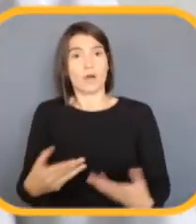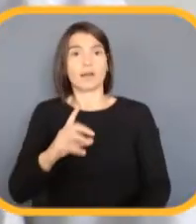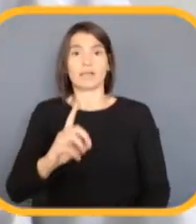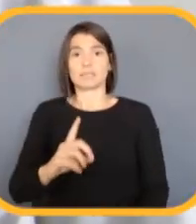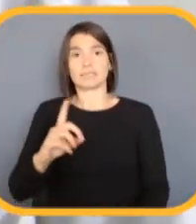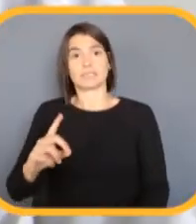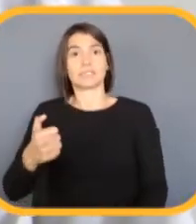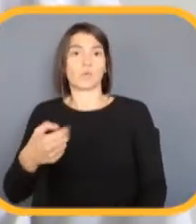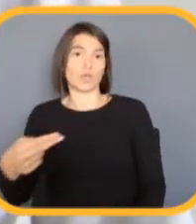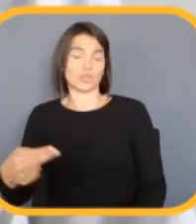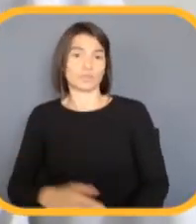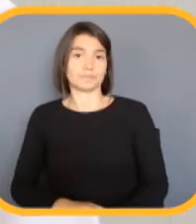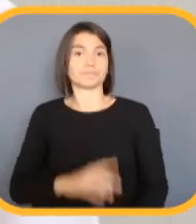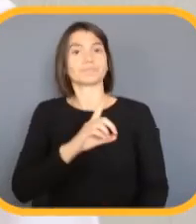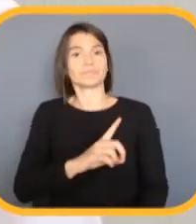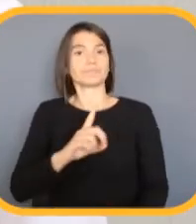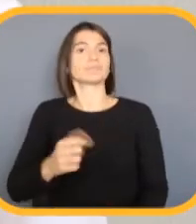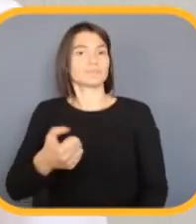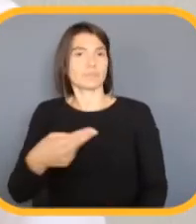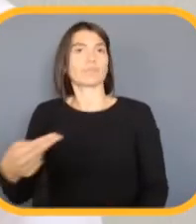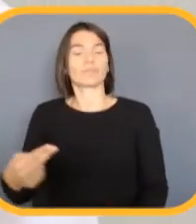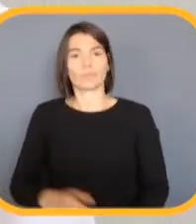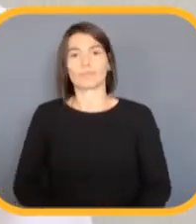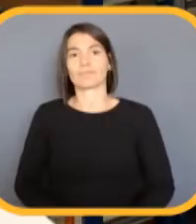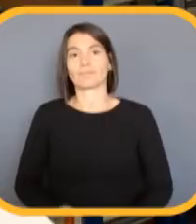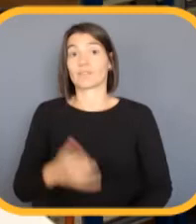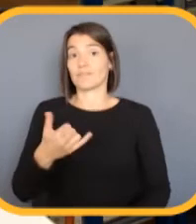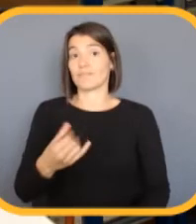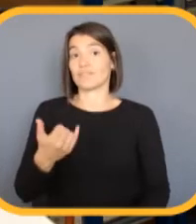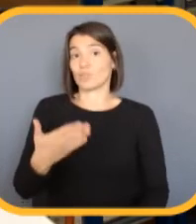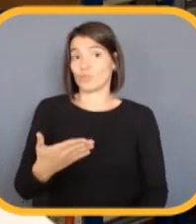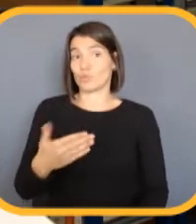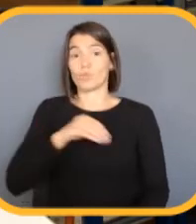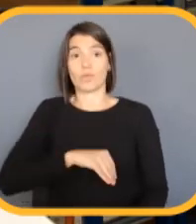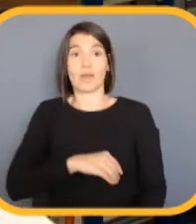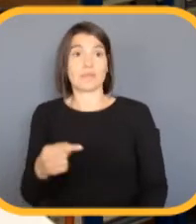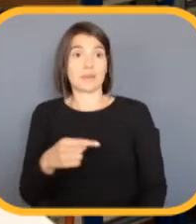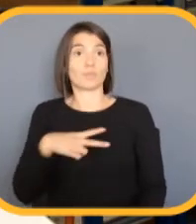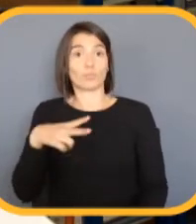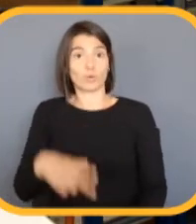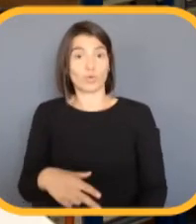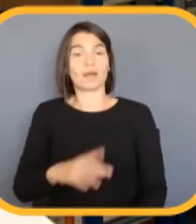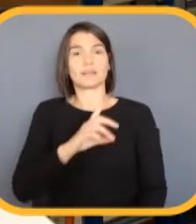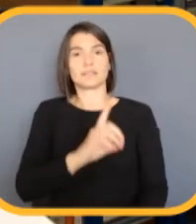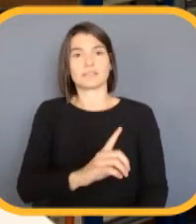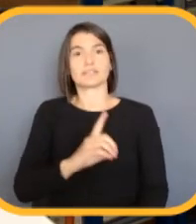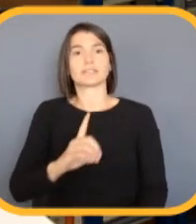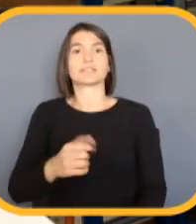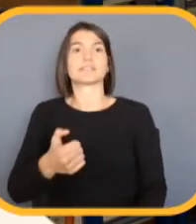neste momento são 665 euros. 665 euros. Em 2021, o salário mínimo em Portugal